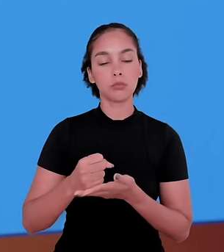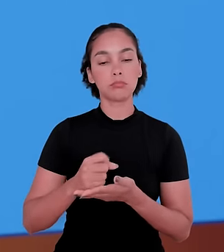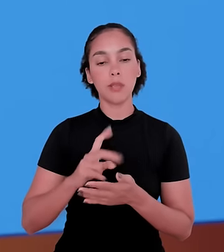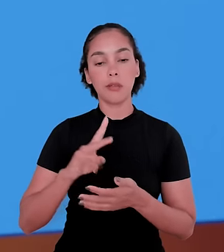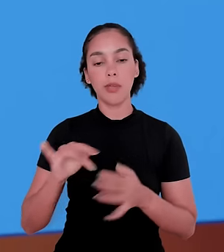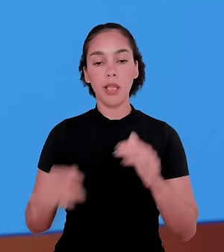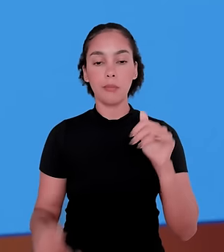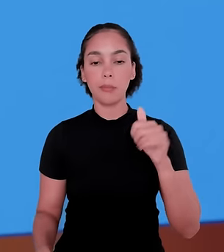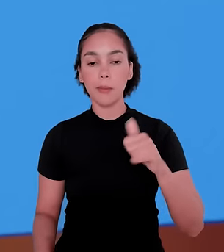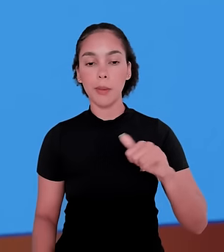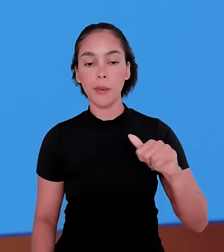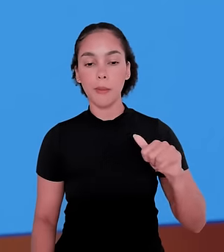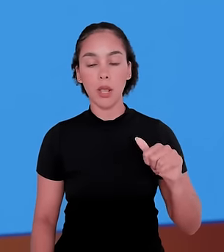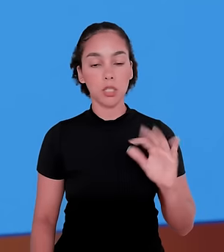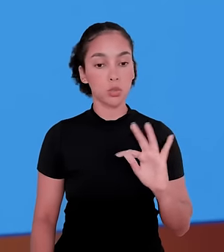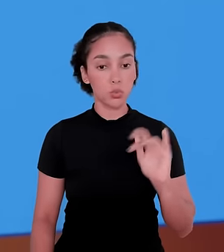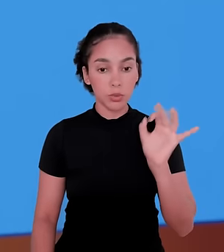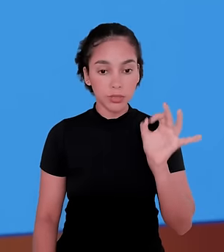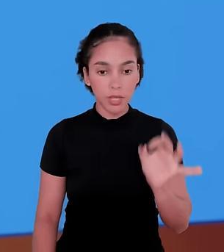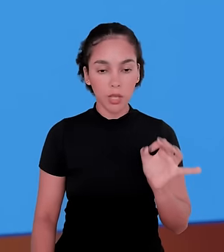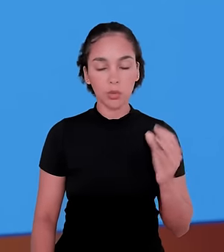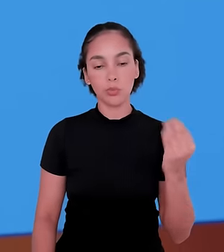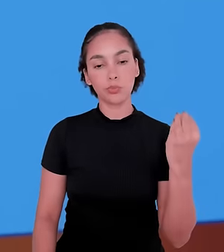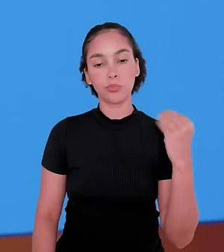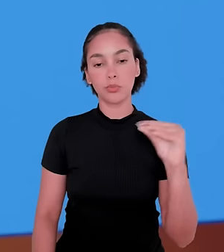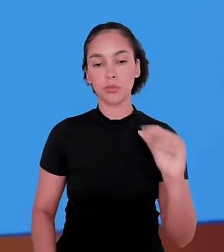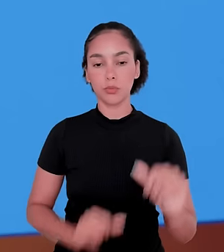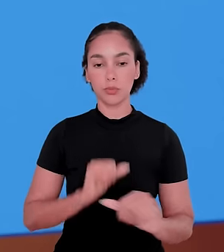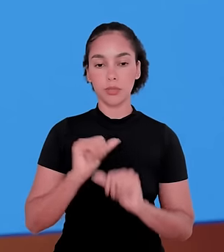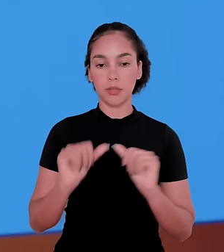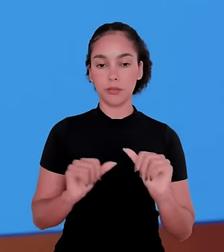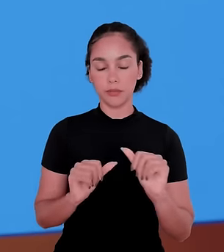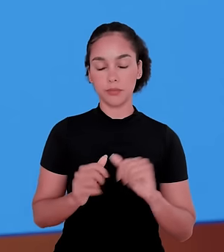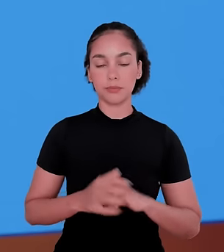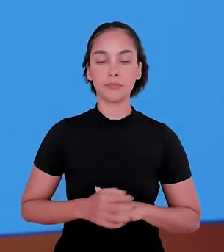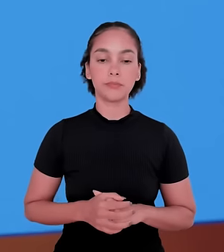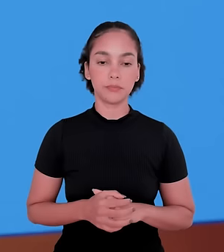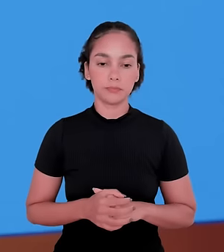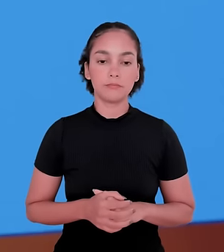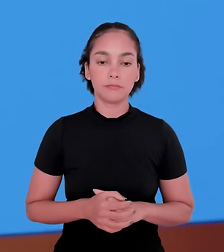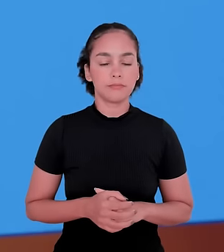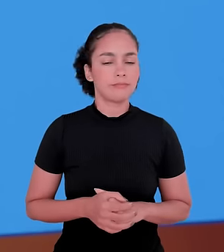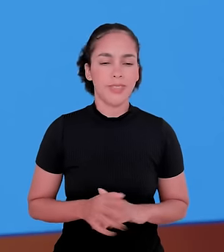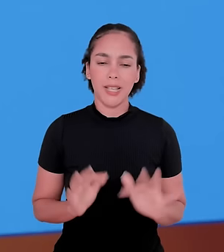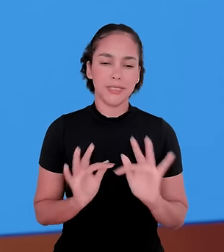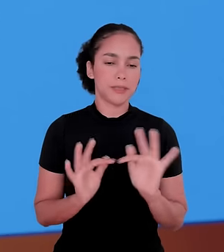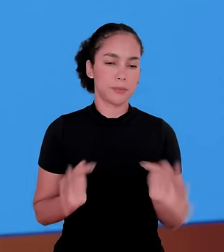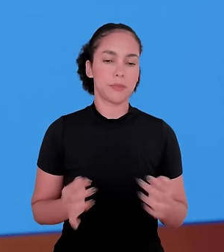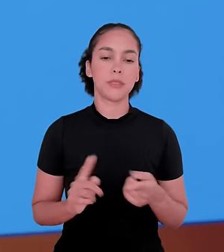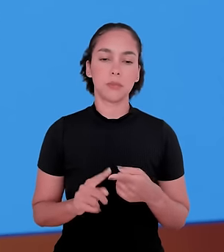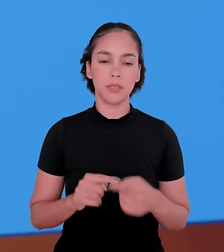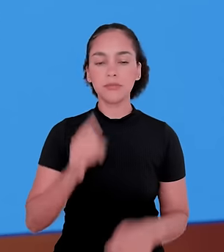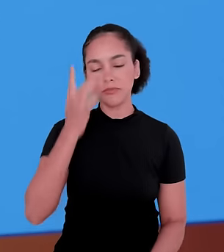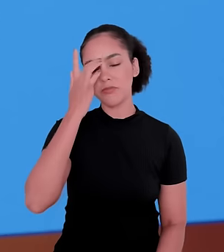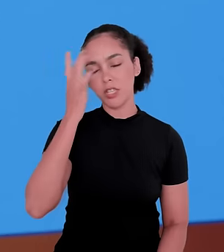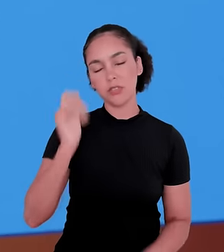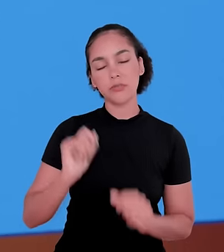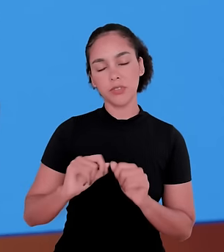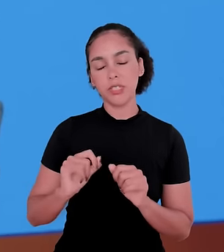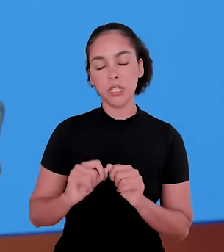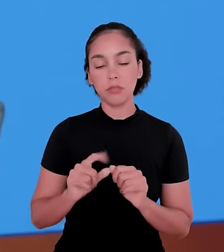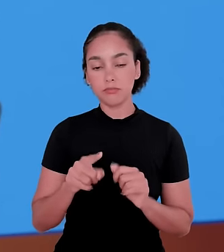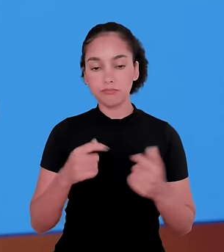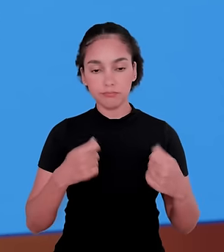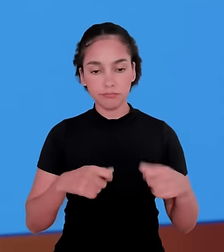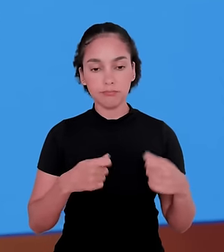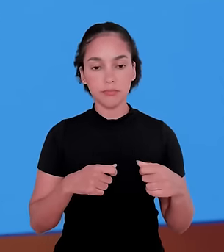vão avaliar e uma vez tando tudo certo eles publicam a troca do titular então assim é um processo bem fácil também de ser realizado então tendo